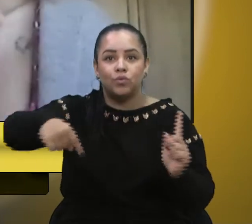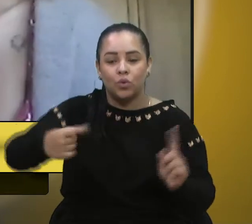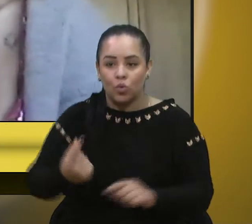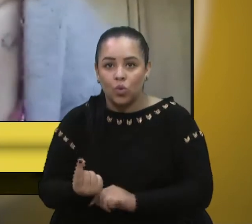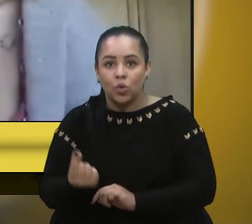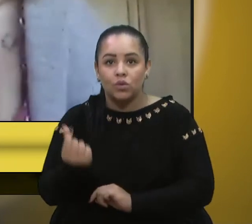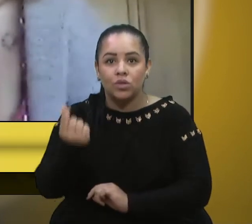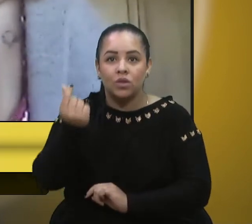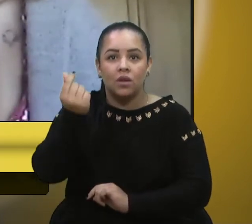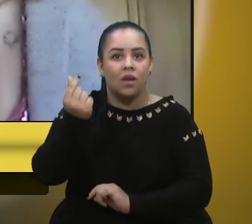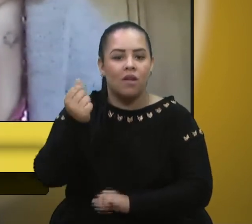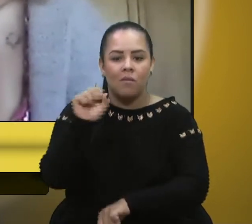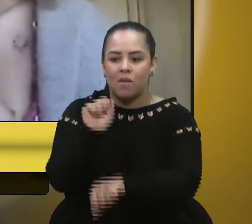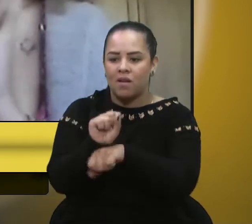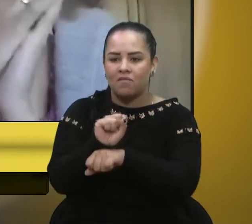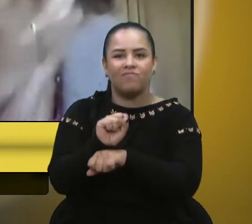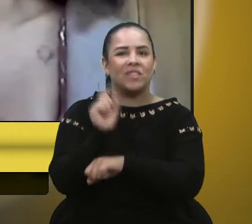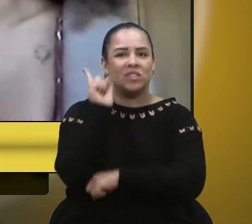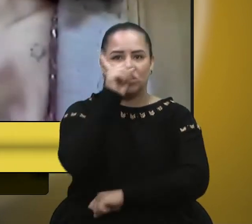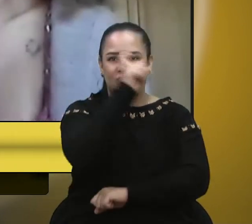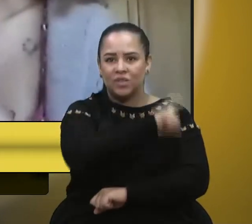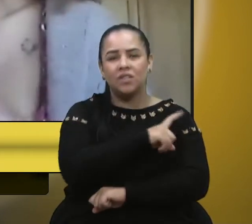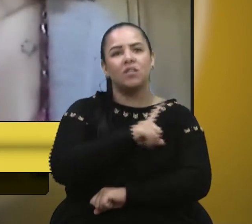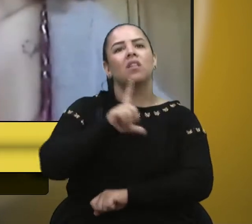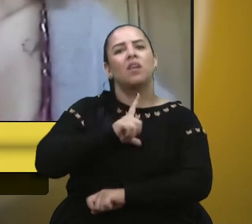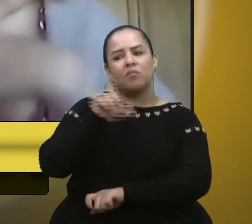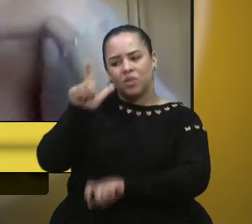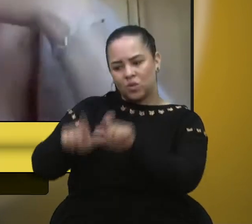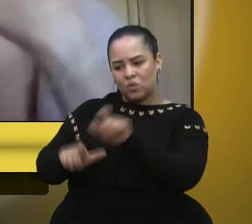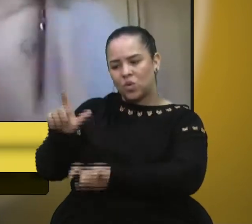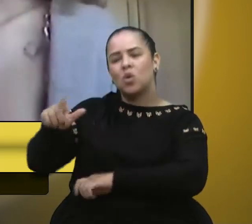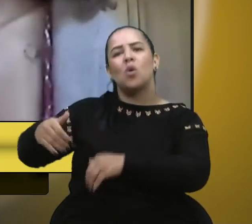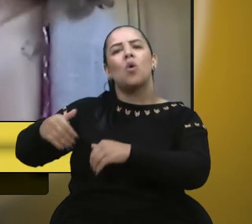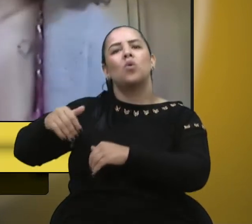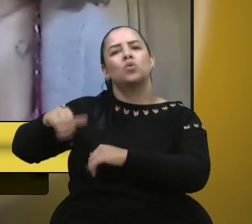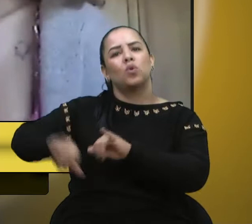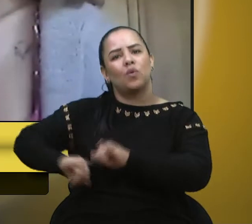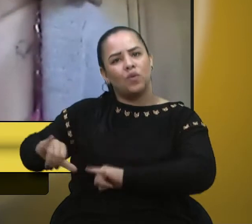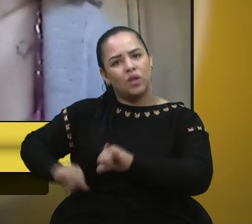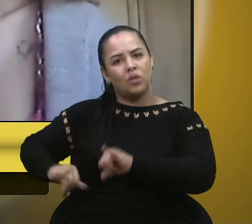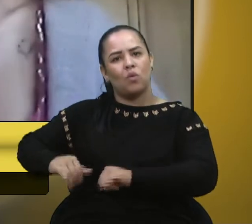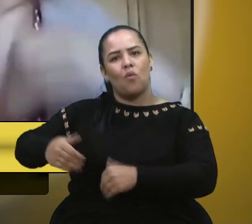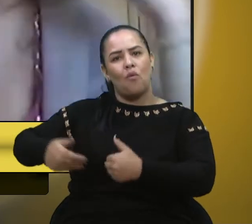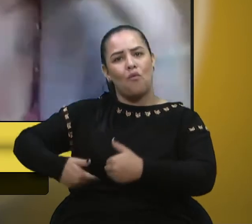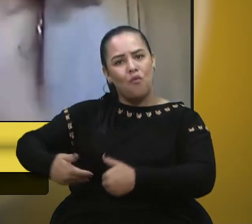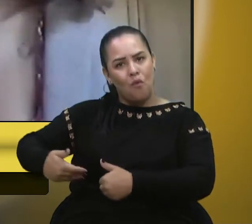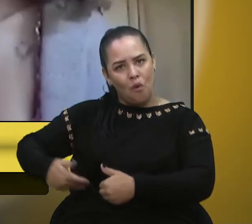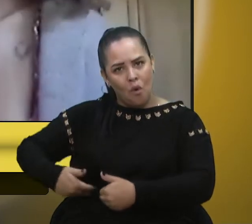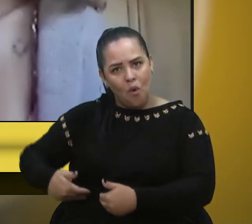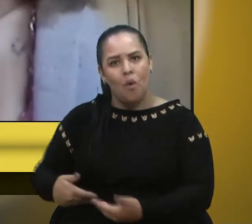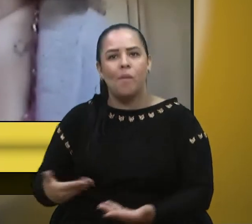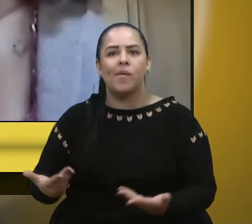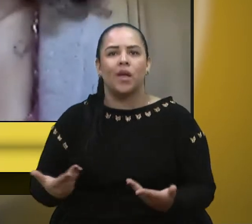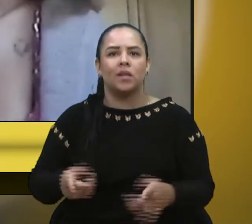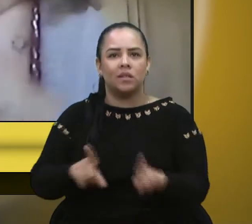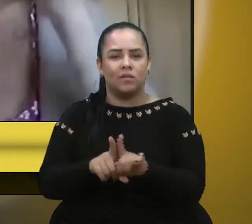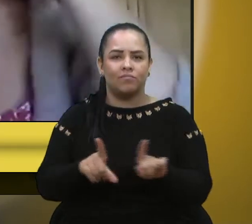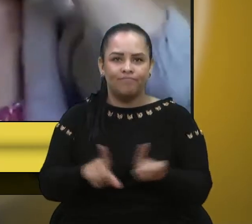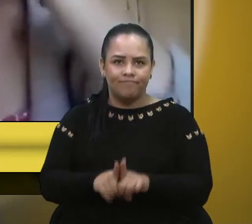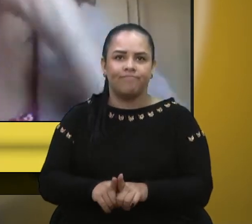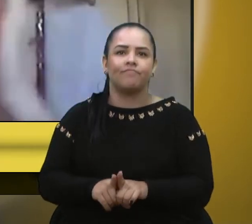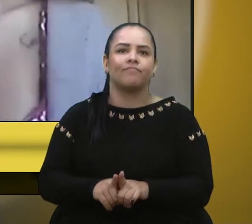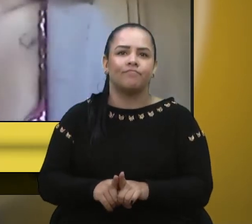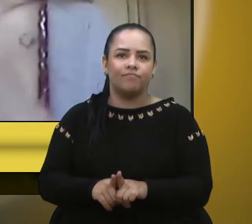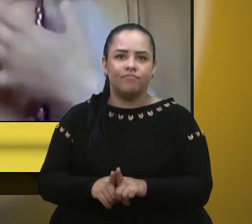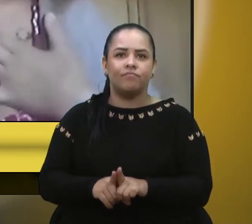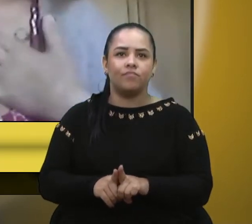pouco amparo e sofre com a fome e com a miséria. E eu vou reforçar isso provavelmente diversas vezes na minha fala, porque é